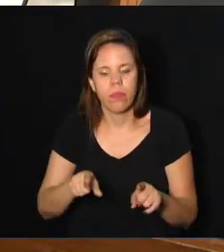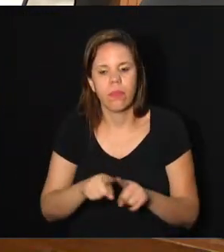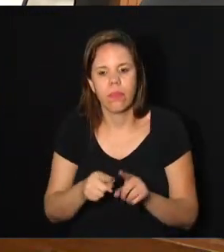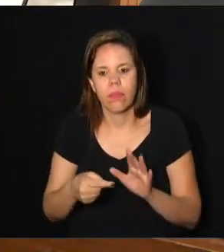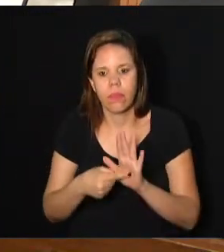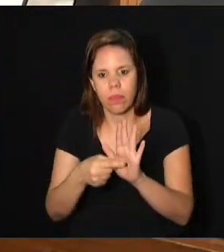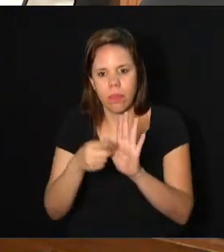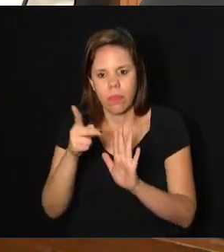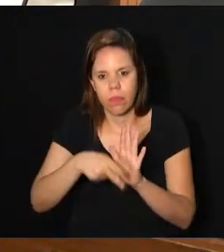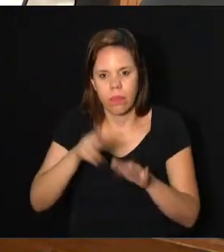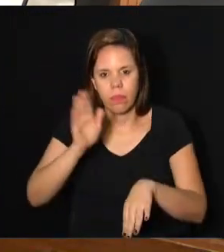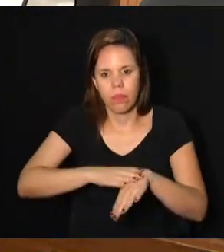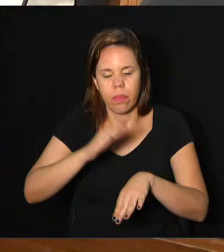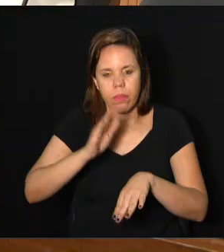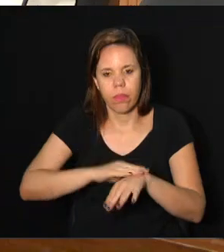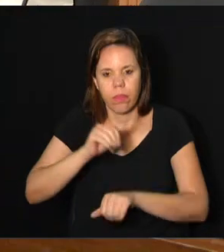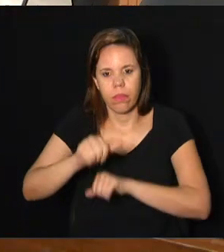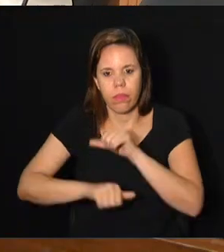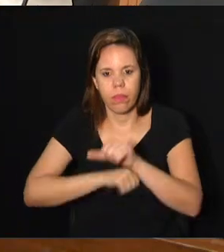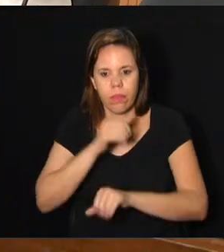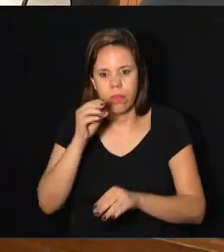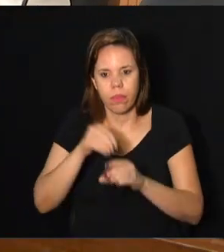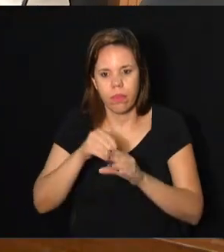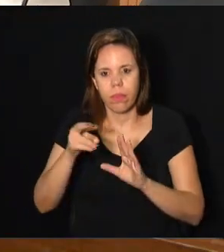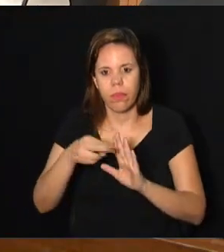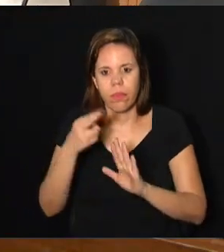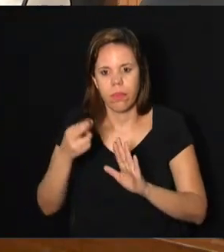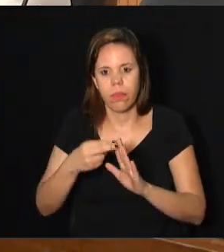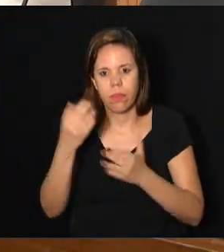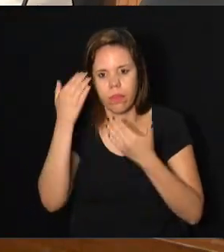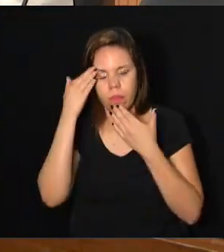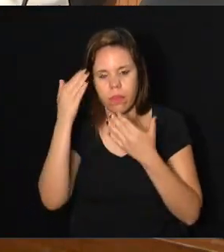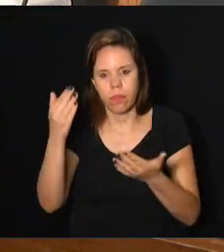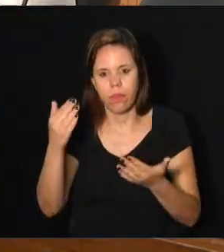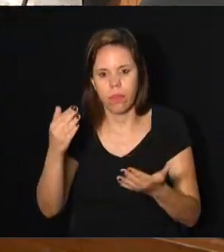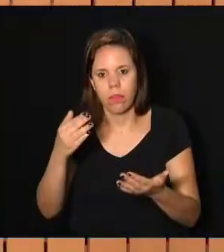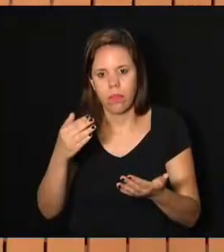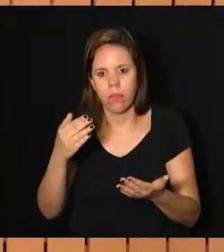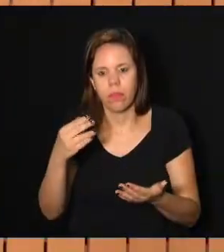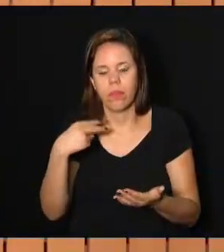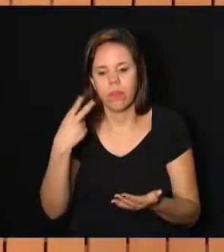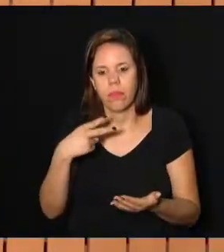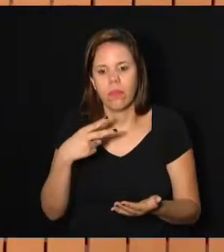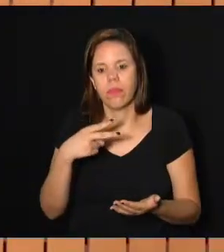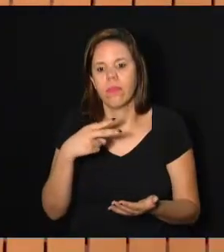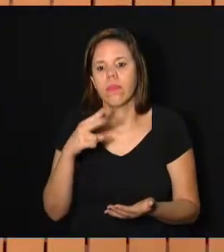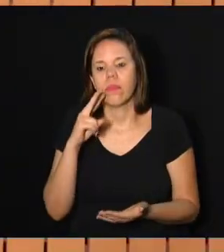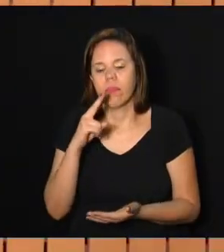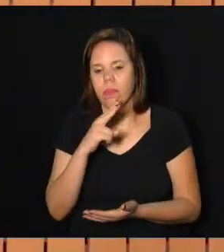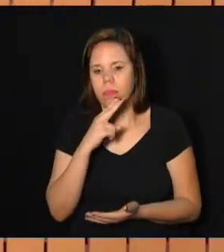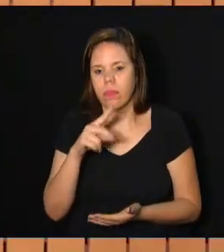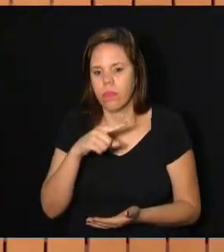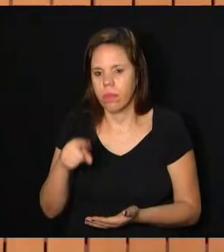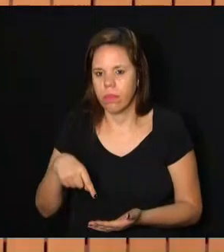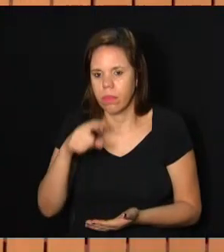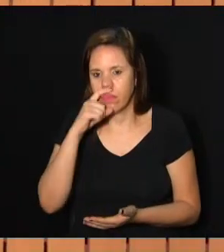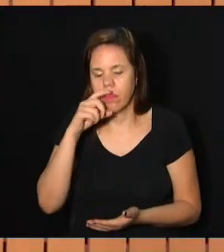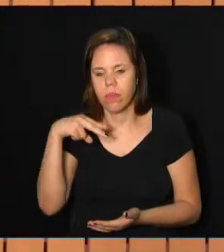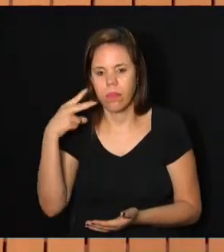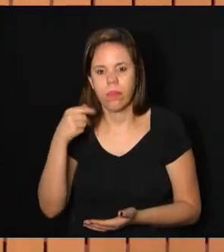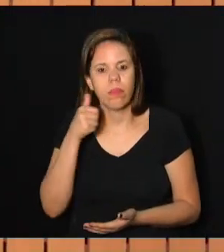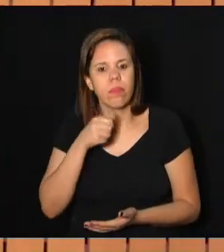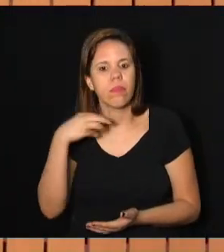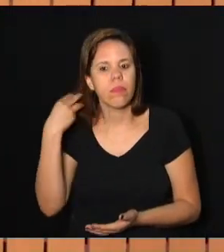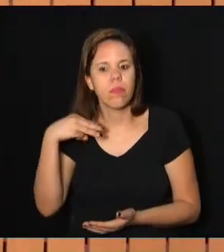autoria, sobre a mudança do regimento interno. Eu agradeço, então, ao vereador Zé Carlos, vereador Vinícius Gratti, vereadora Mariana